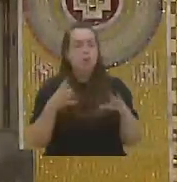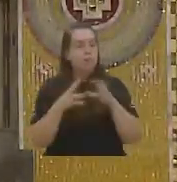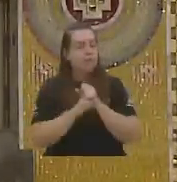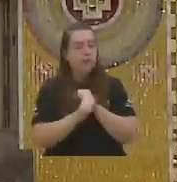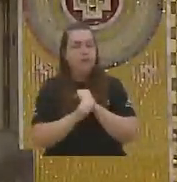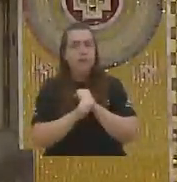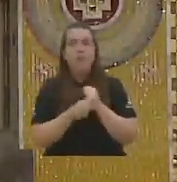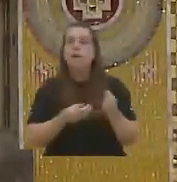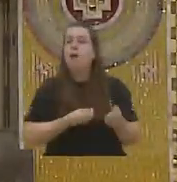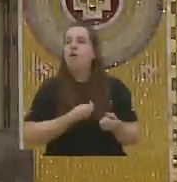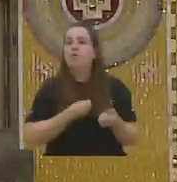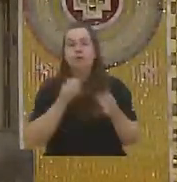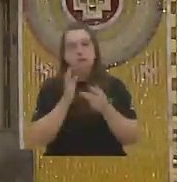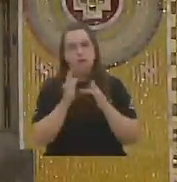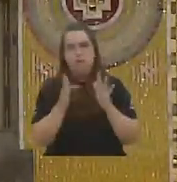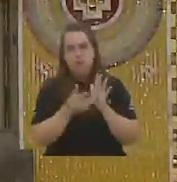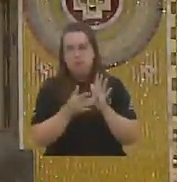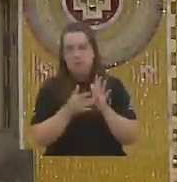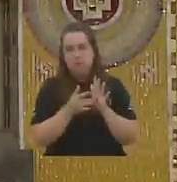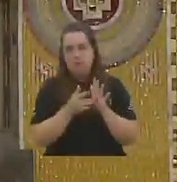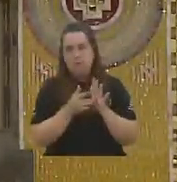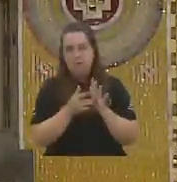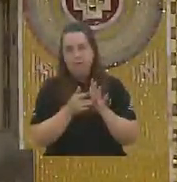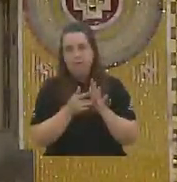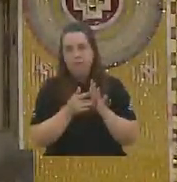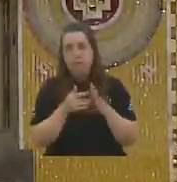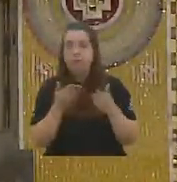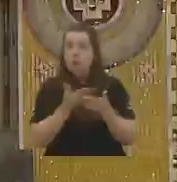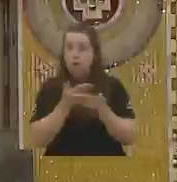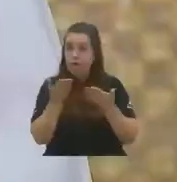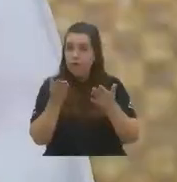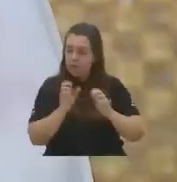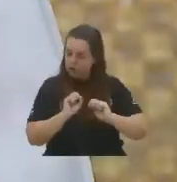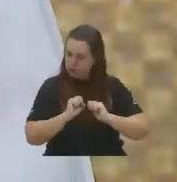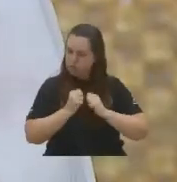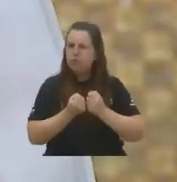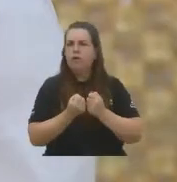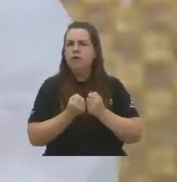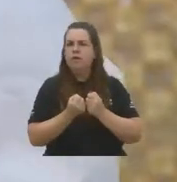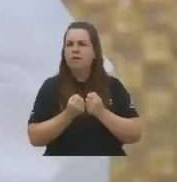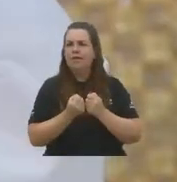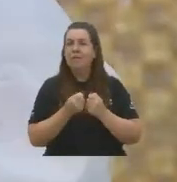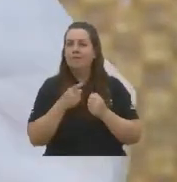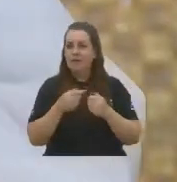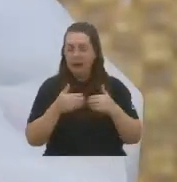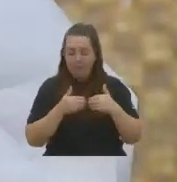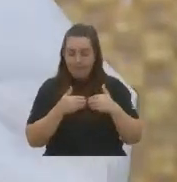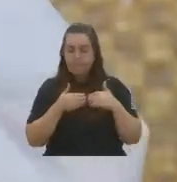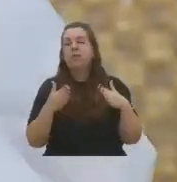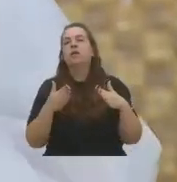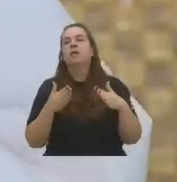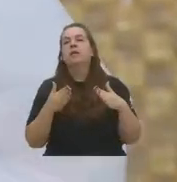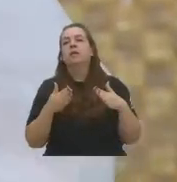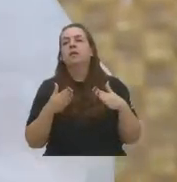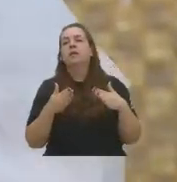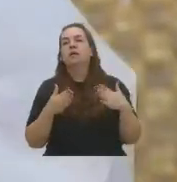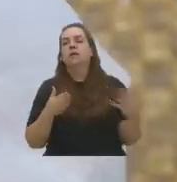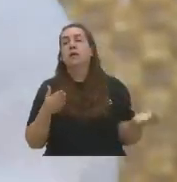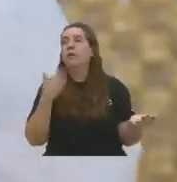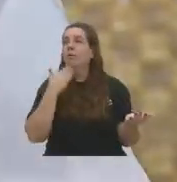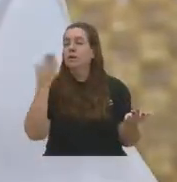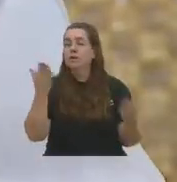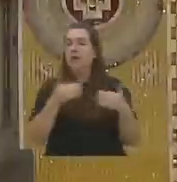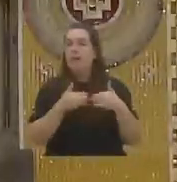plenamente a vida de Cristo. Que vocês se esforcem para abrir. Aliás, peçam a